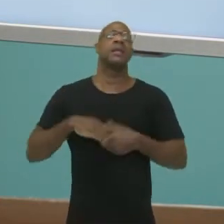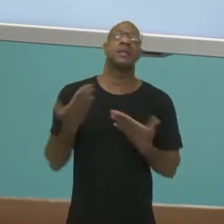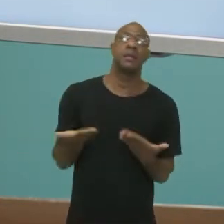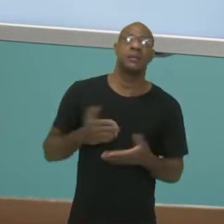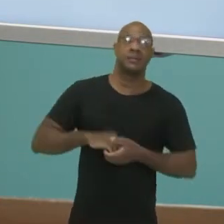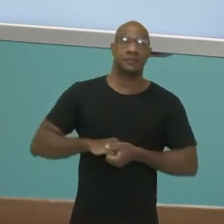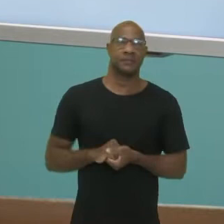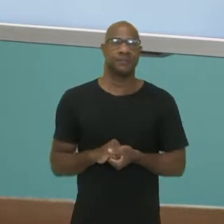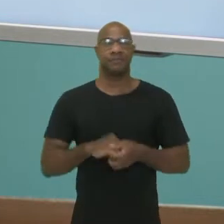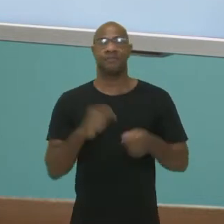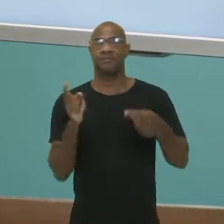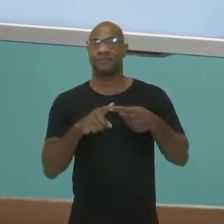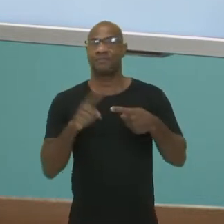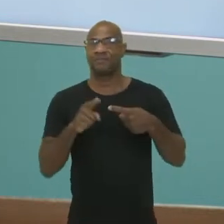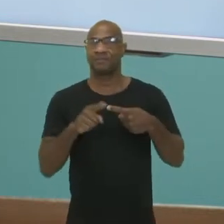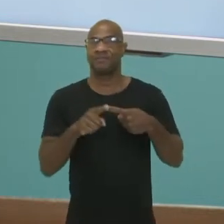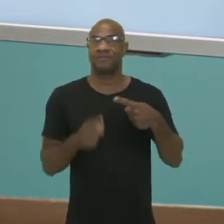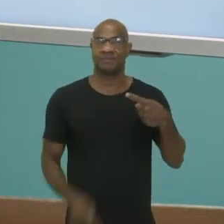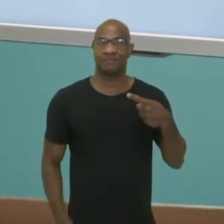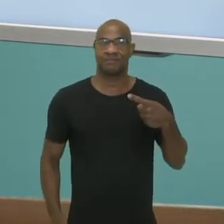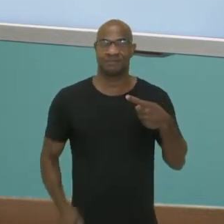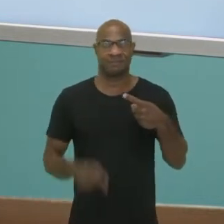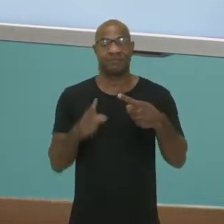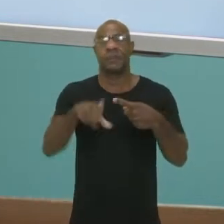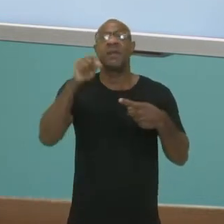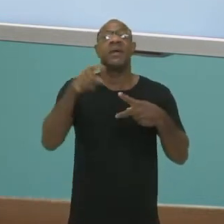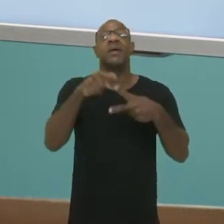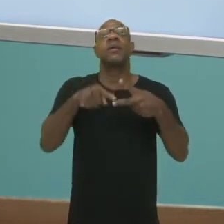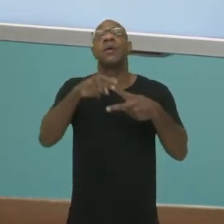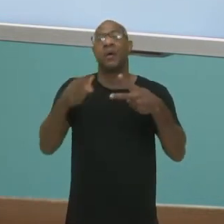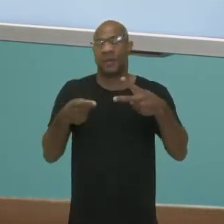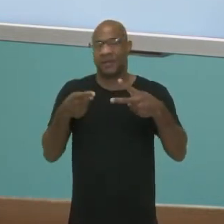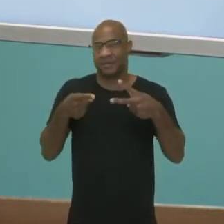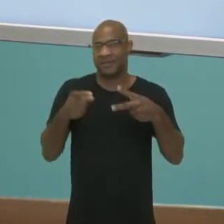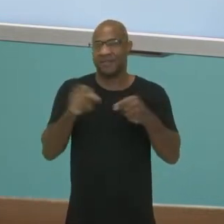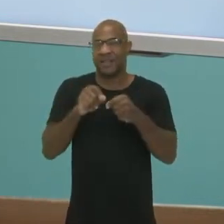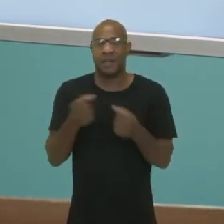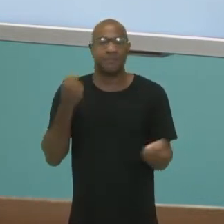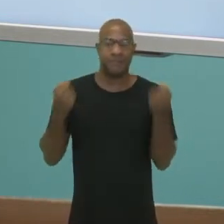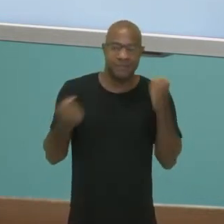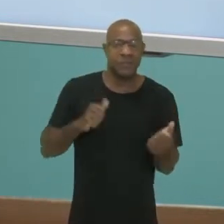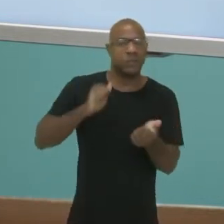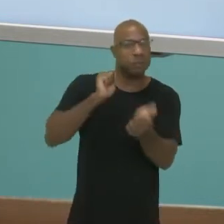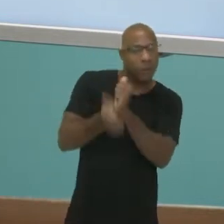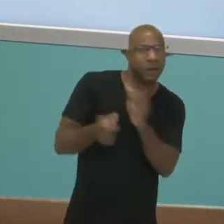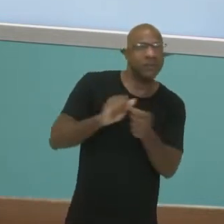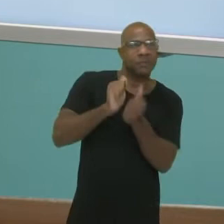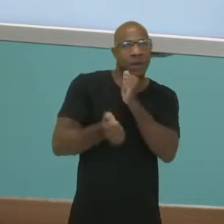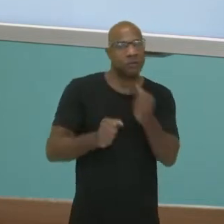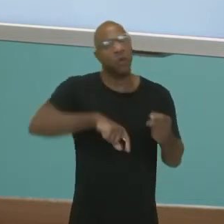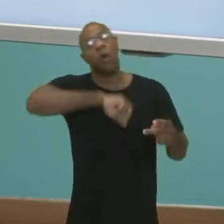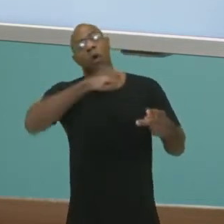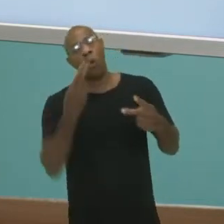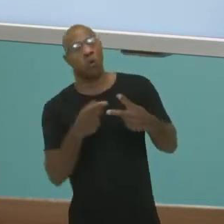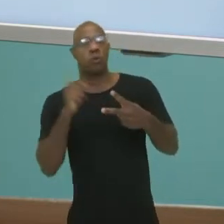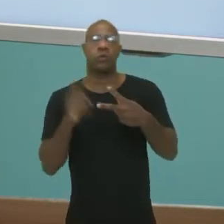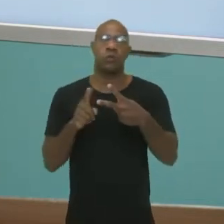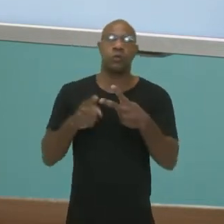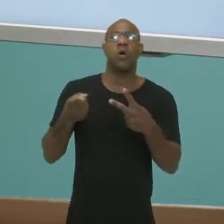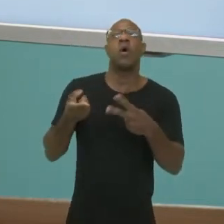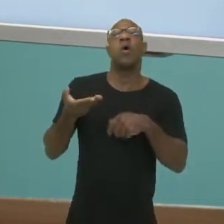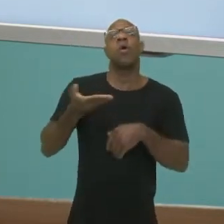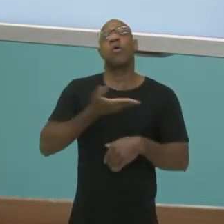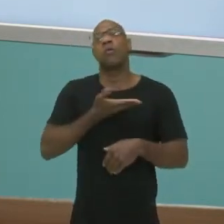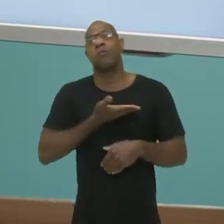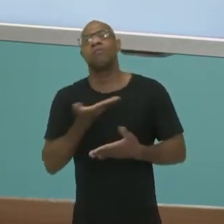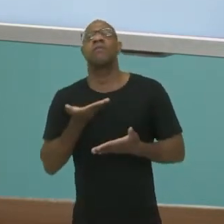falar com amigos por mensagens? O que você prefere? Praticar uma atividade física, um esporte ou conversar com amigos, mas por meio